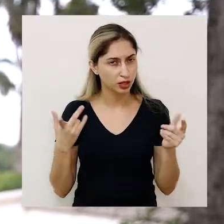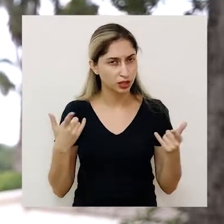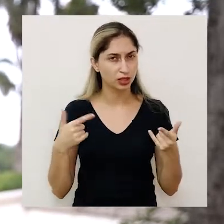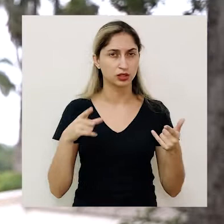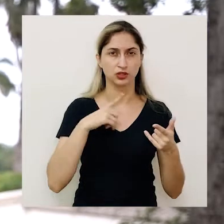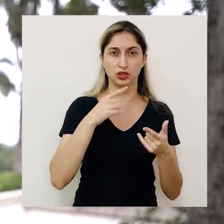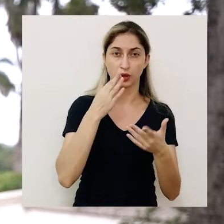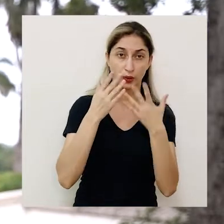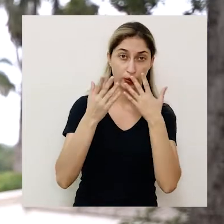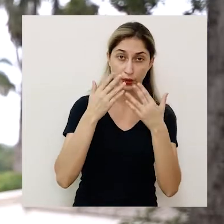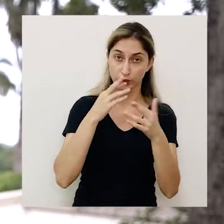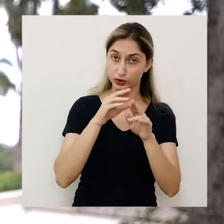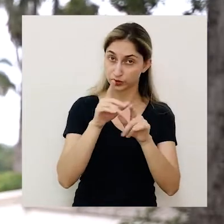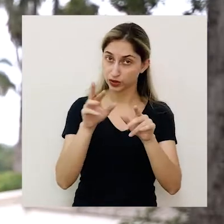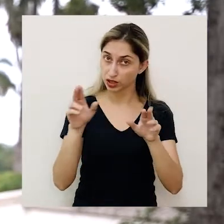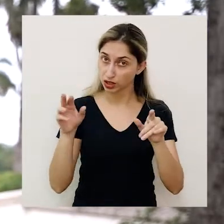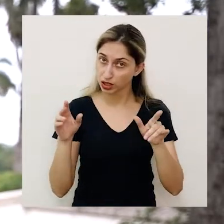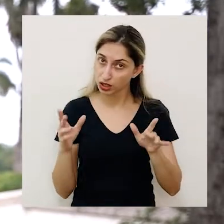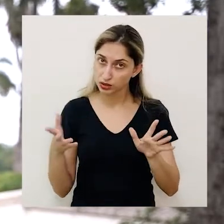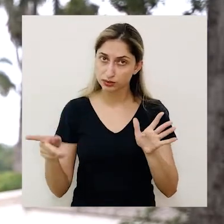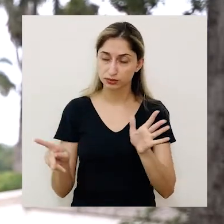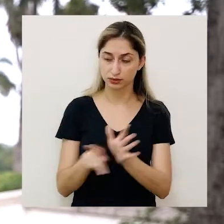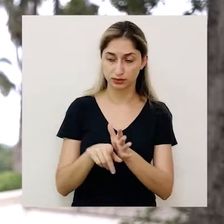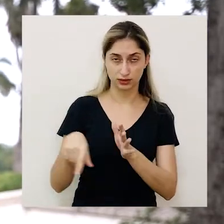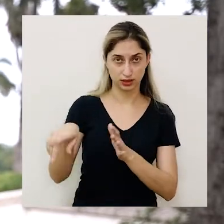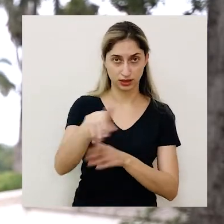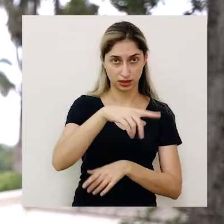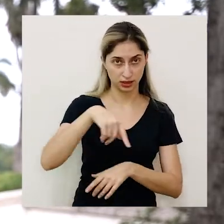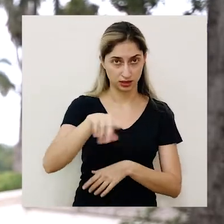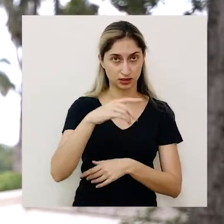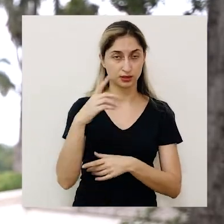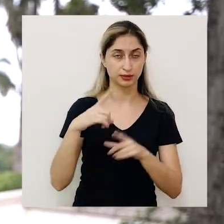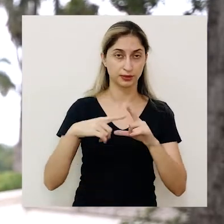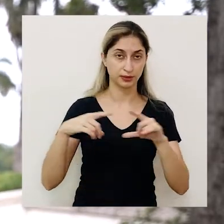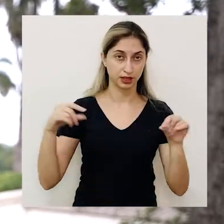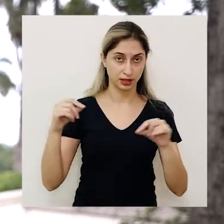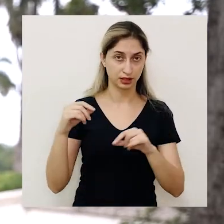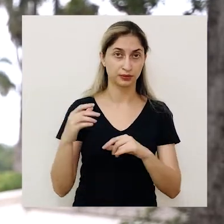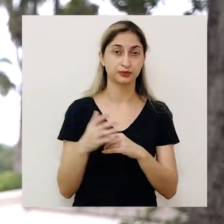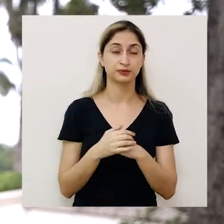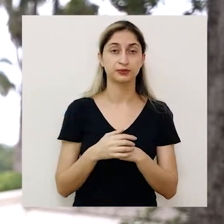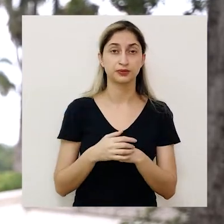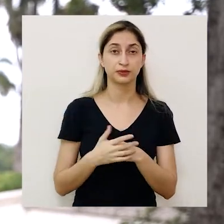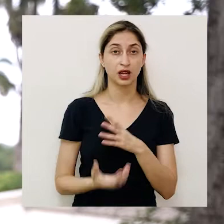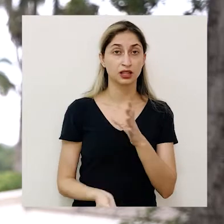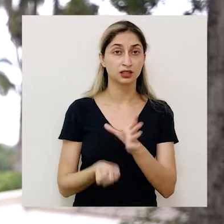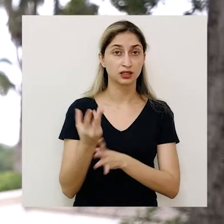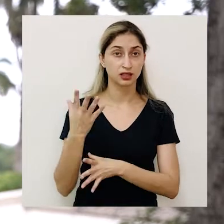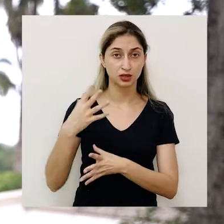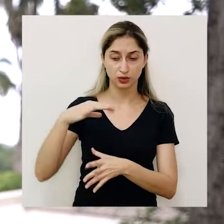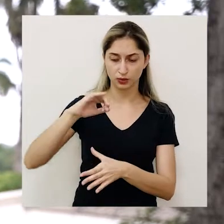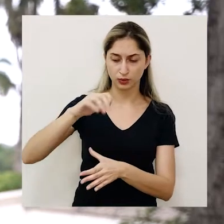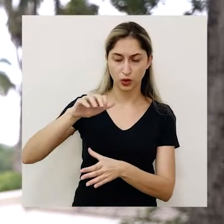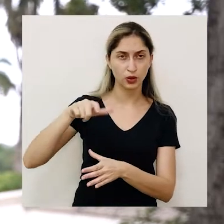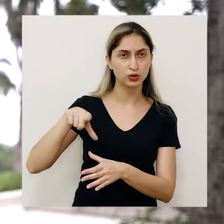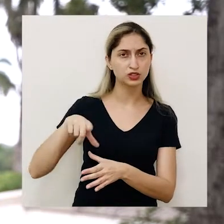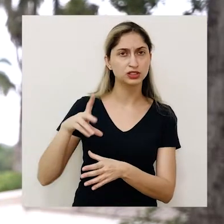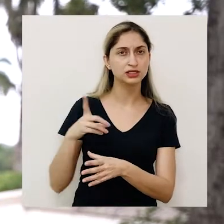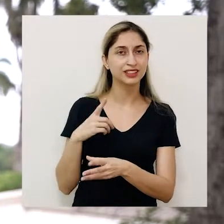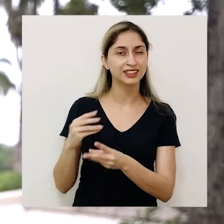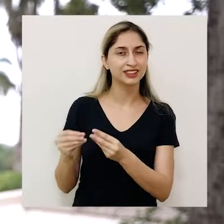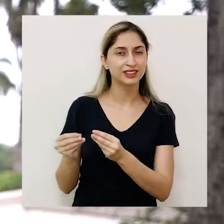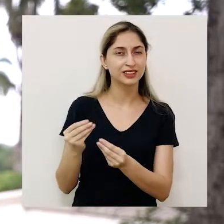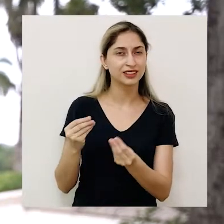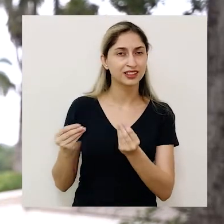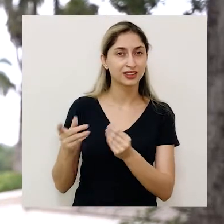talvez exacerbar uma cor da própria planta. Criando talvez dentro do pote uma textura